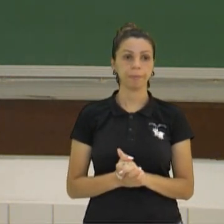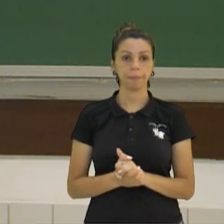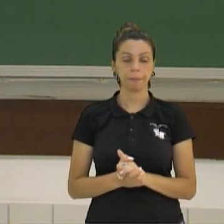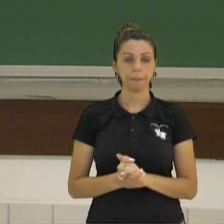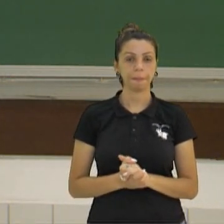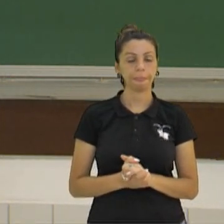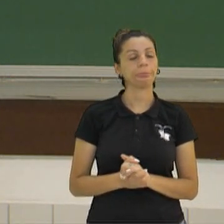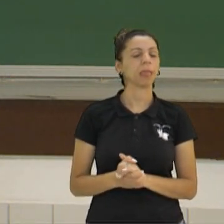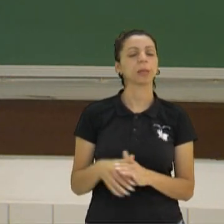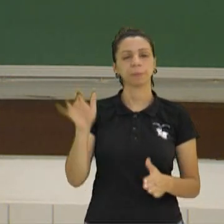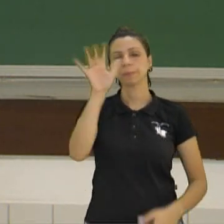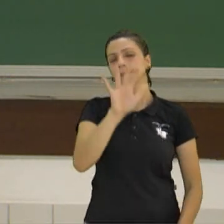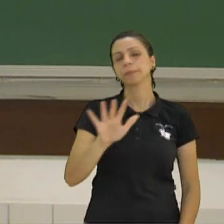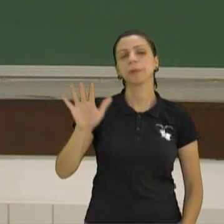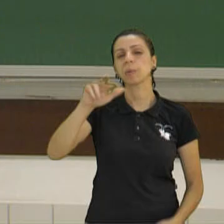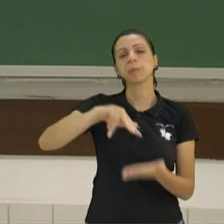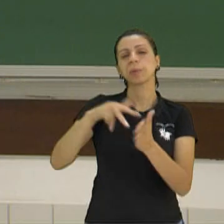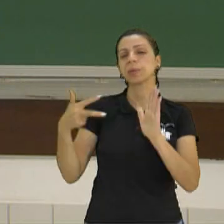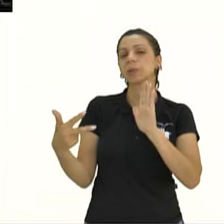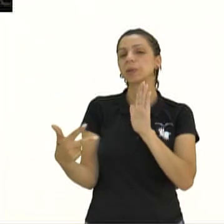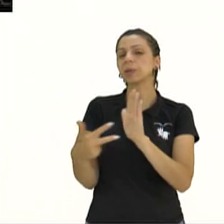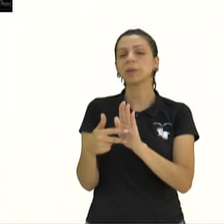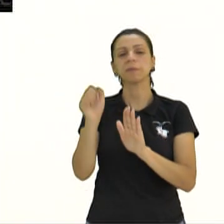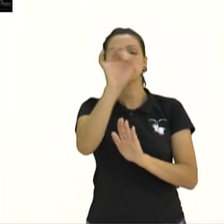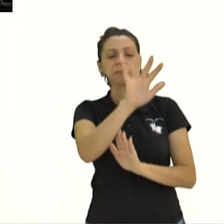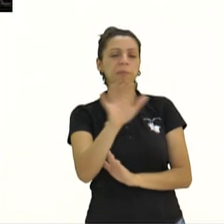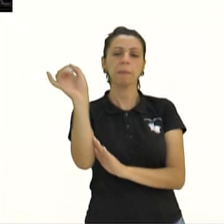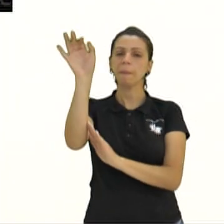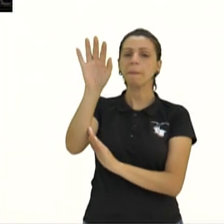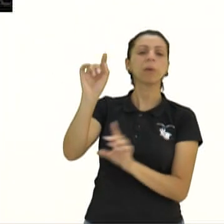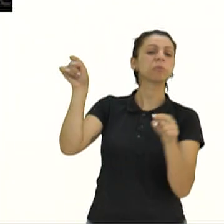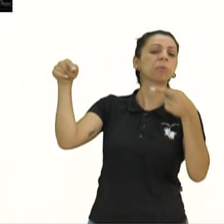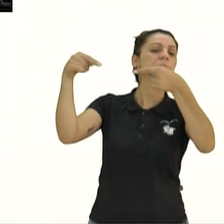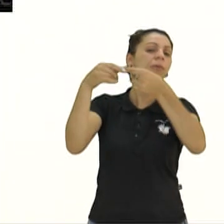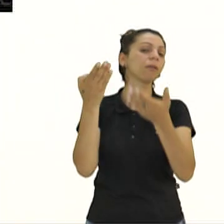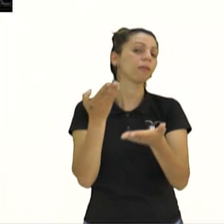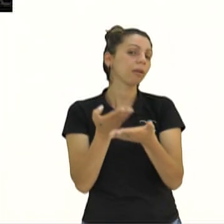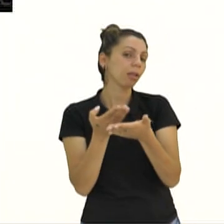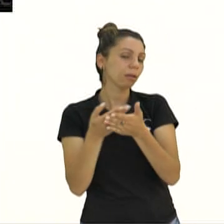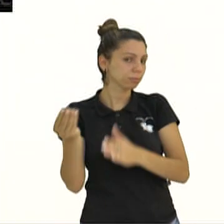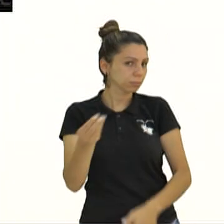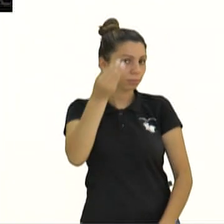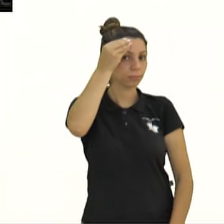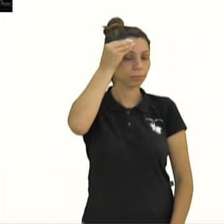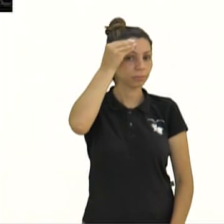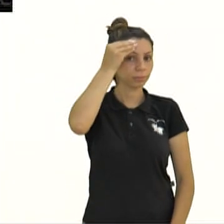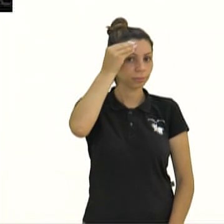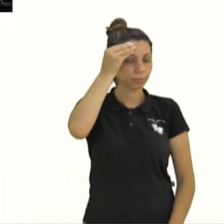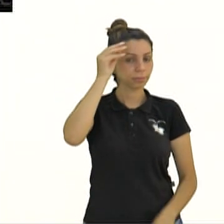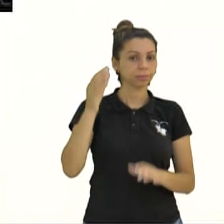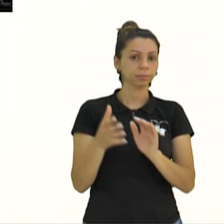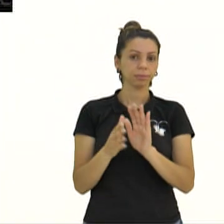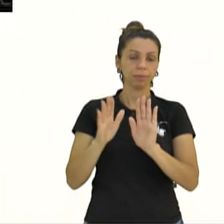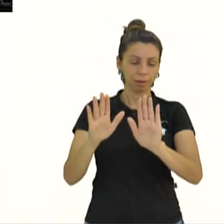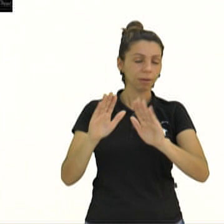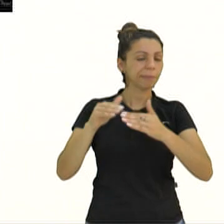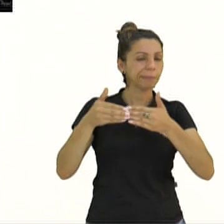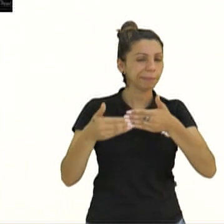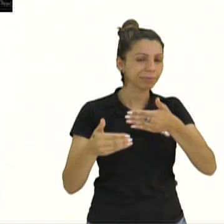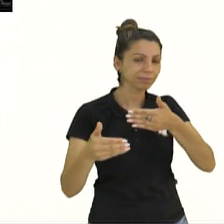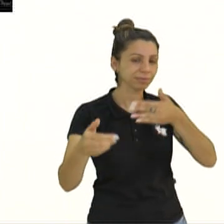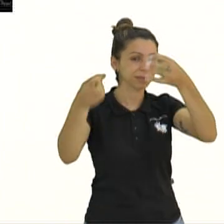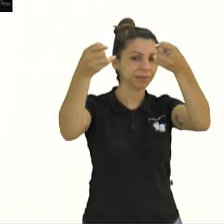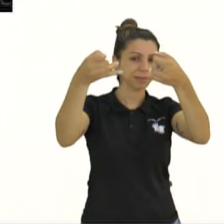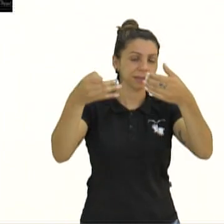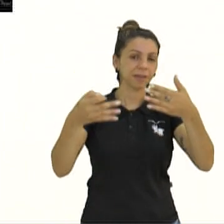Então temos algumas imagens aqui. O que será que essas imagens têm a ver com a aula de hoje, né? Dá uma gravada nelas aí, e a gente vai conversando e você já